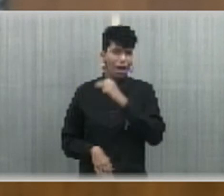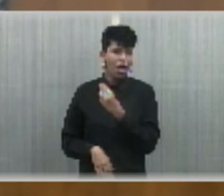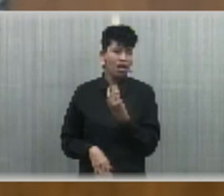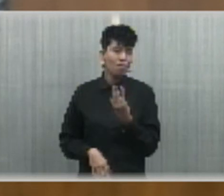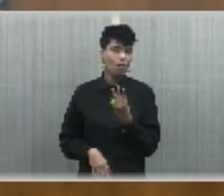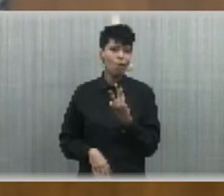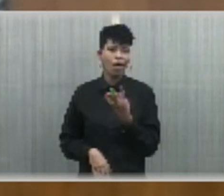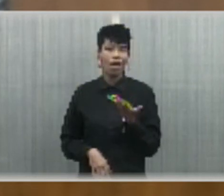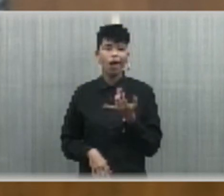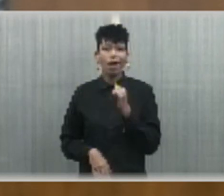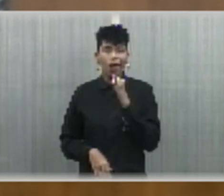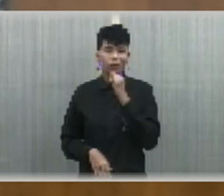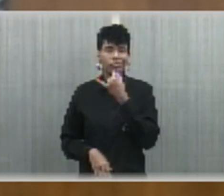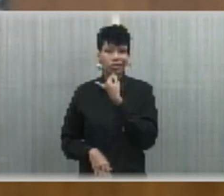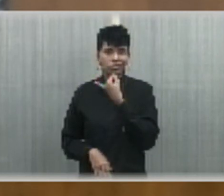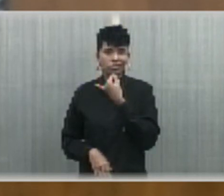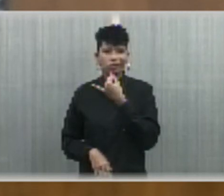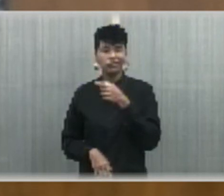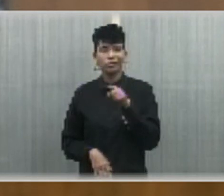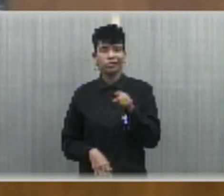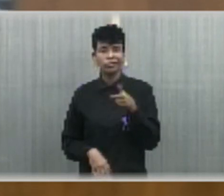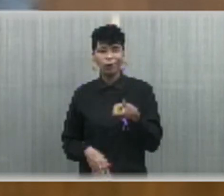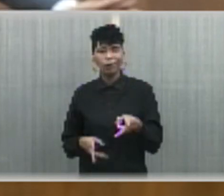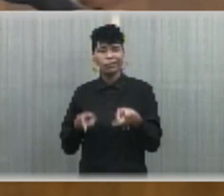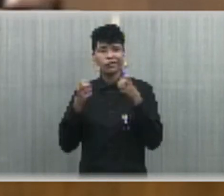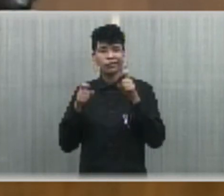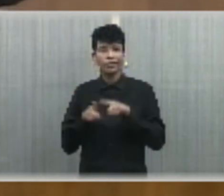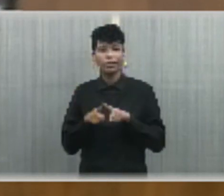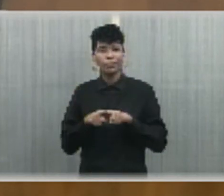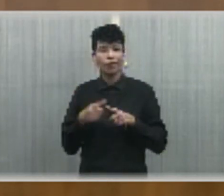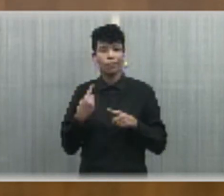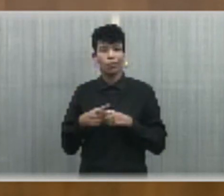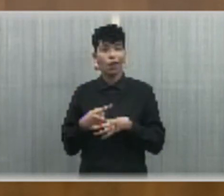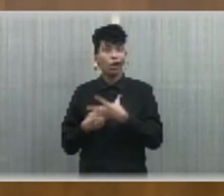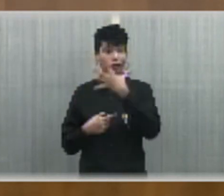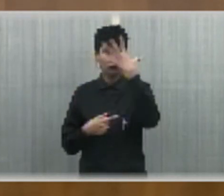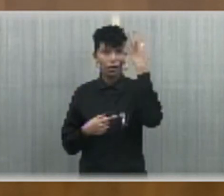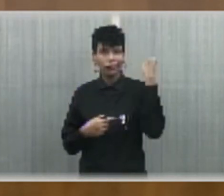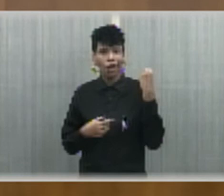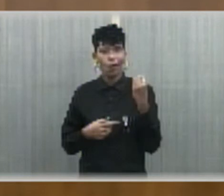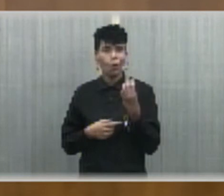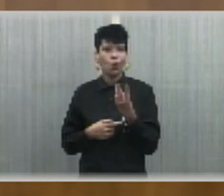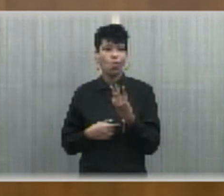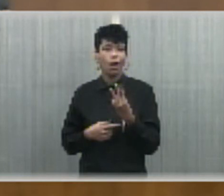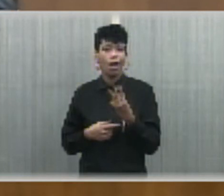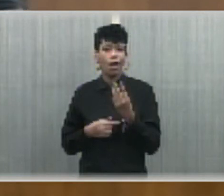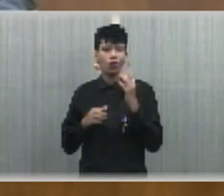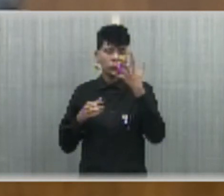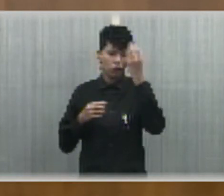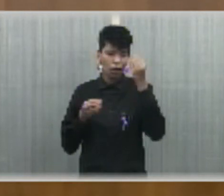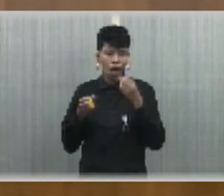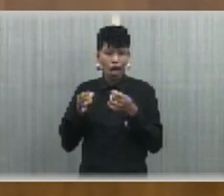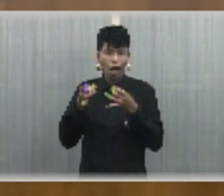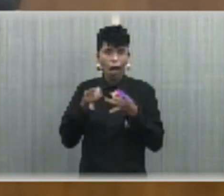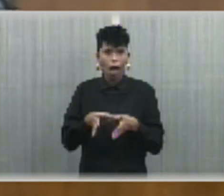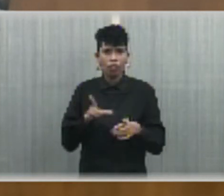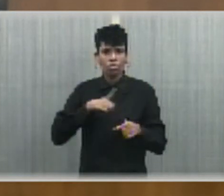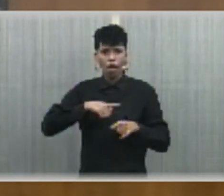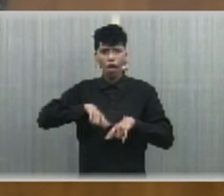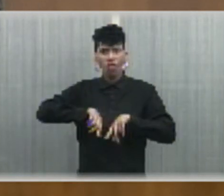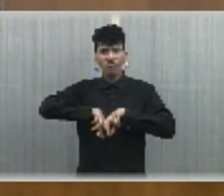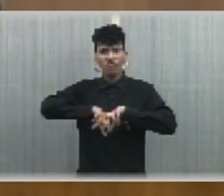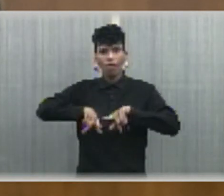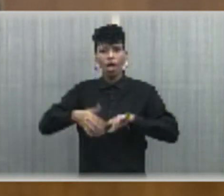Infelizmente, o governo também abandonou e esqueceu totalmente a UESP. Aí centenas de disciplinas